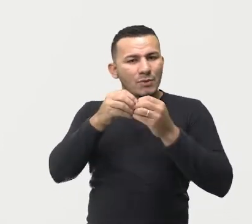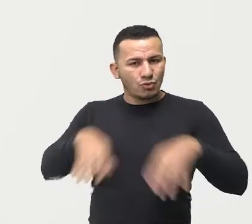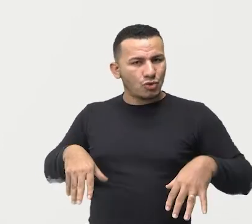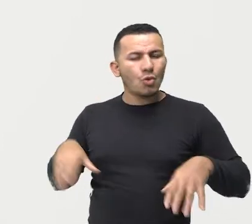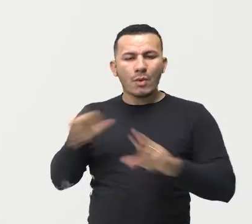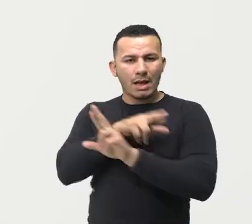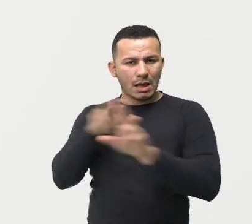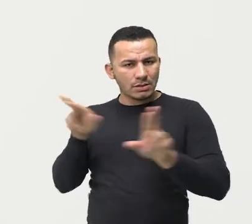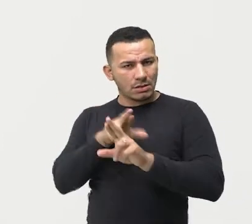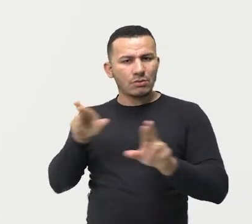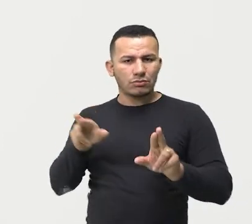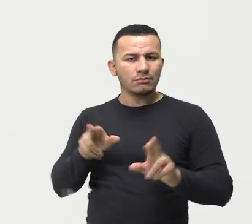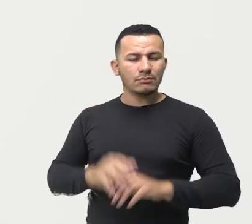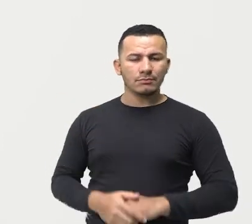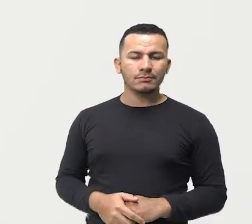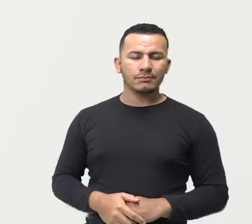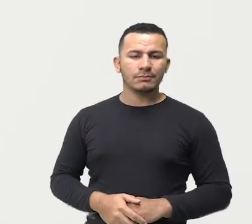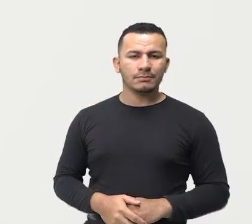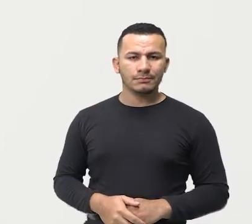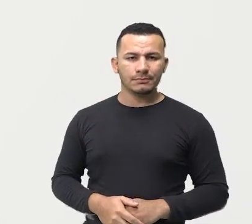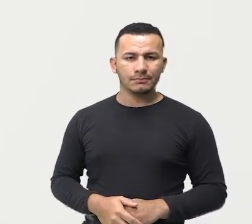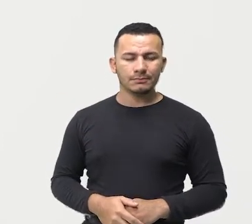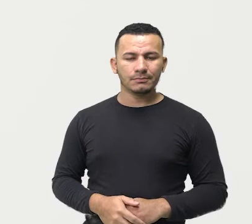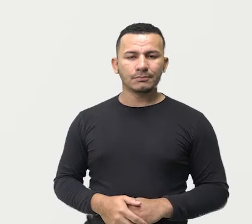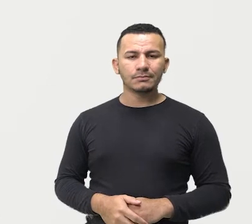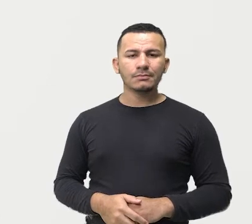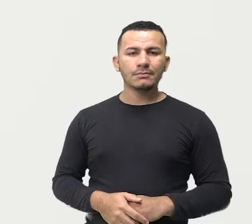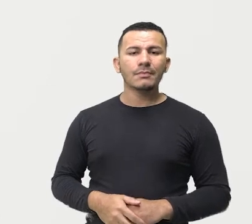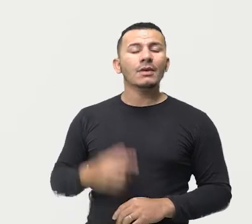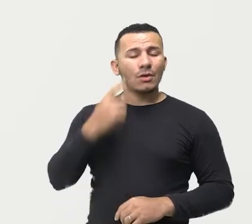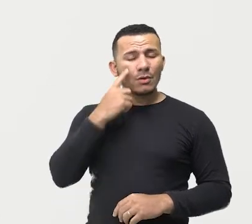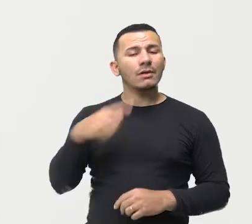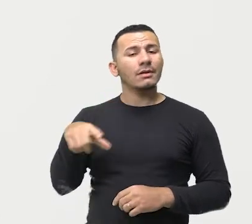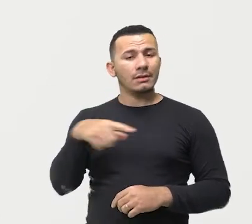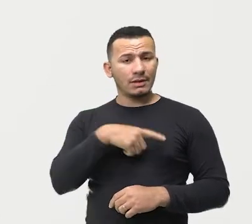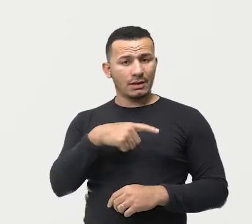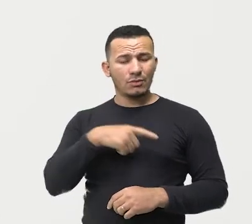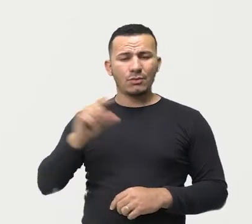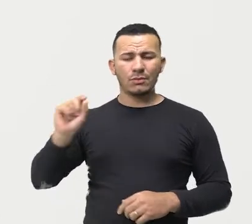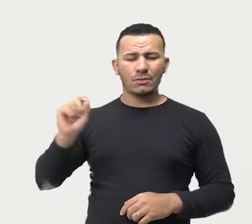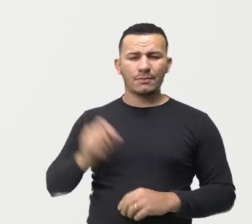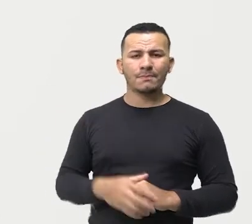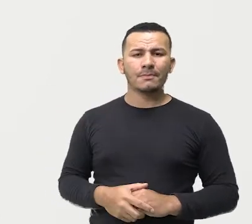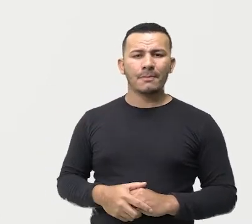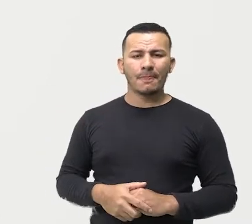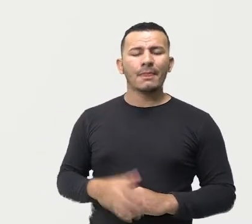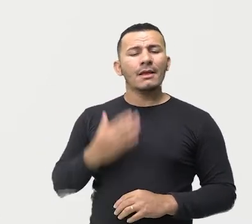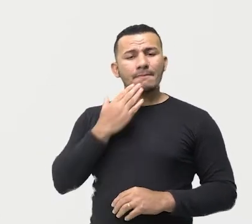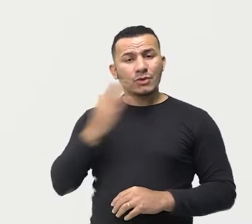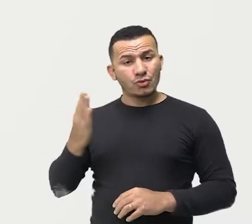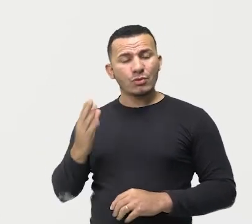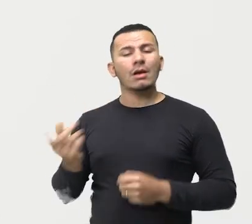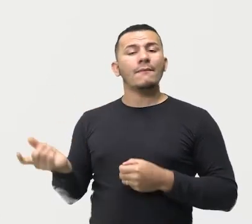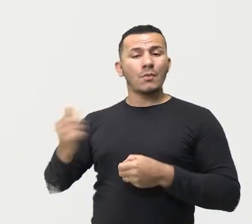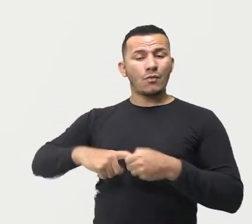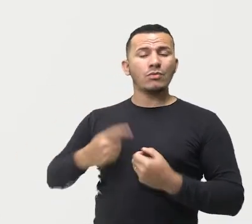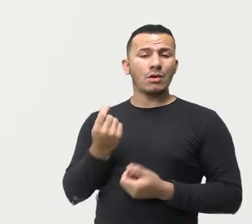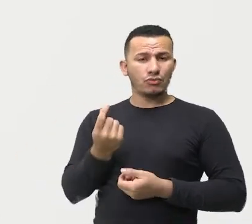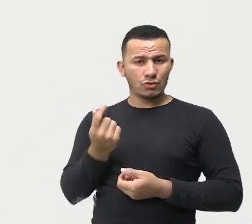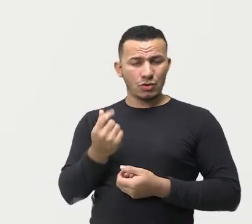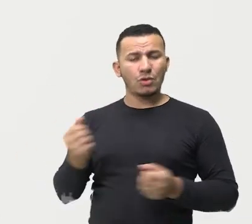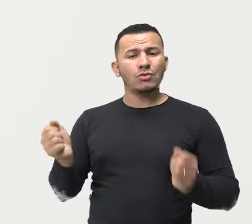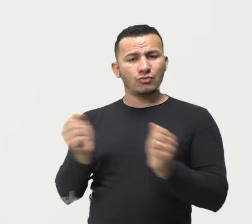prejudicou a relação entre essas empresas Observe que há uma solicitação também pedido de reembolso